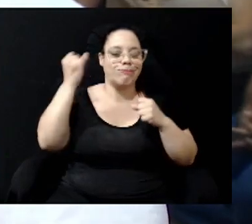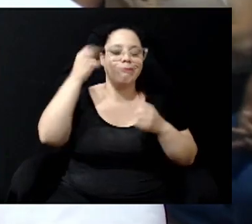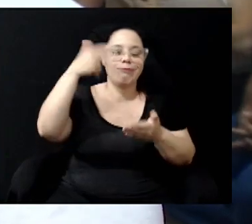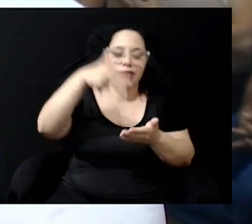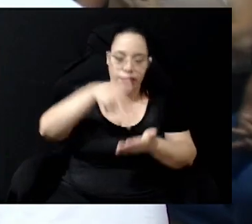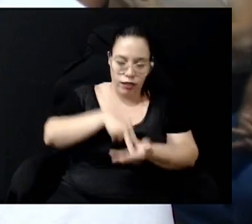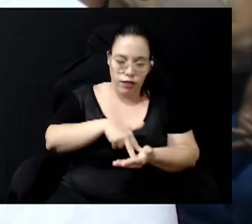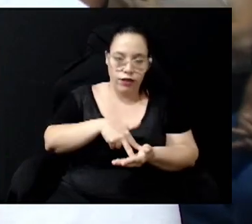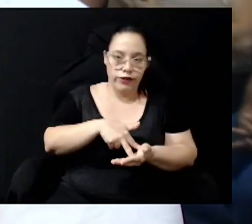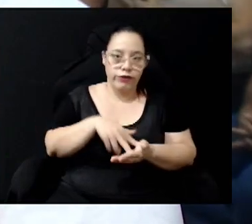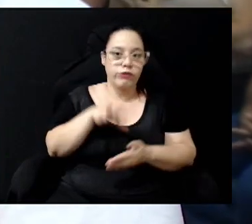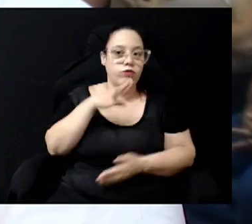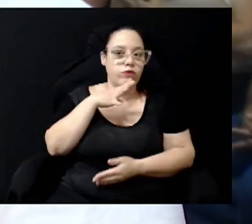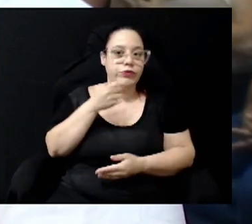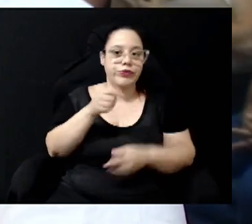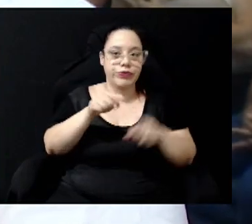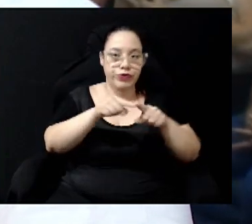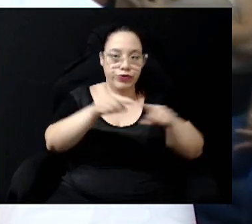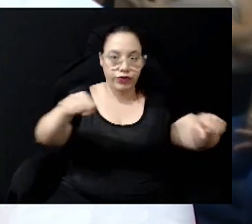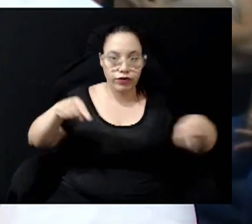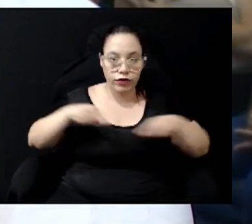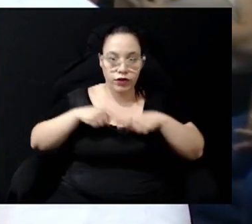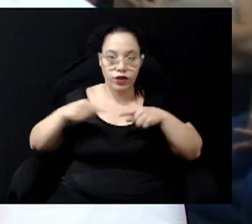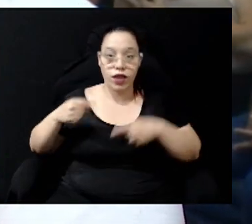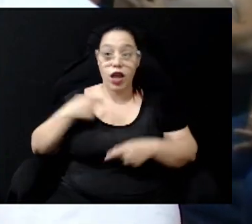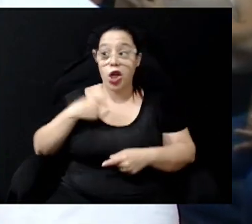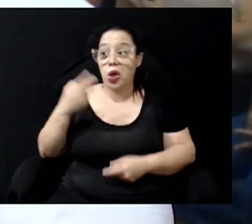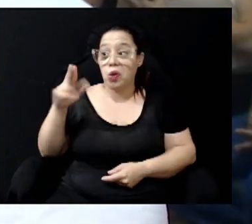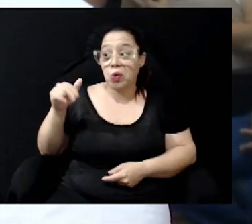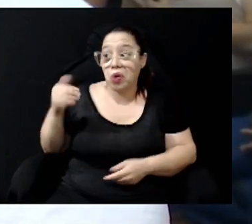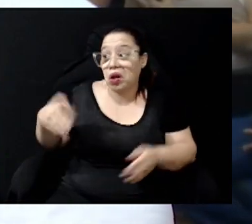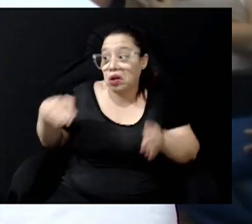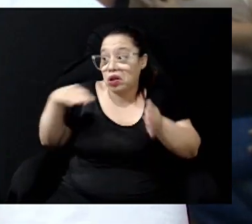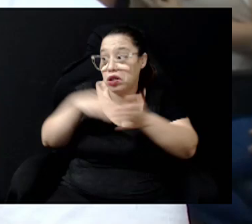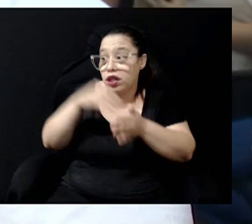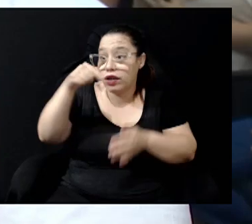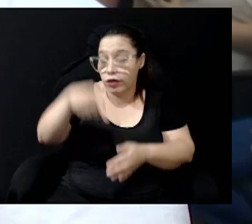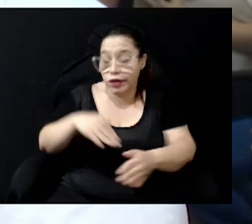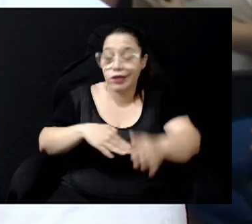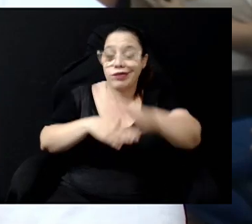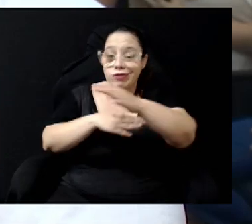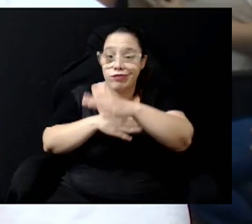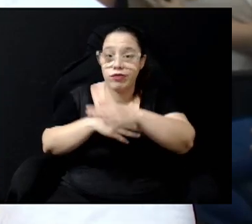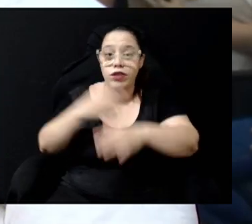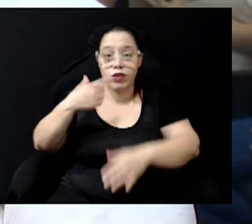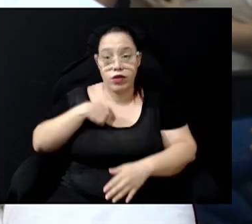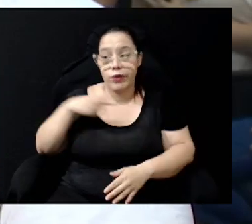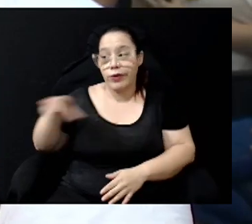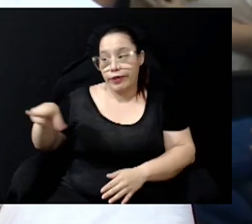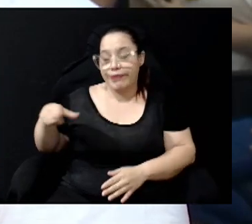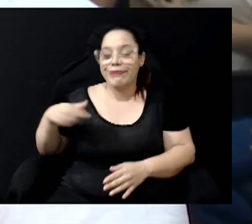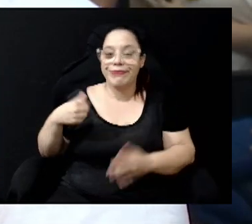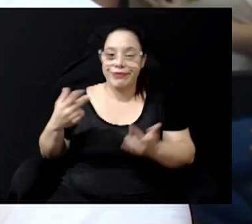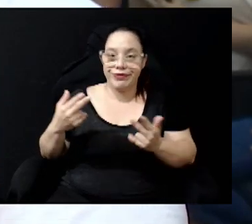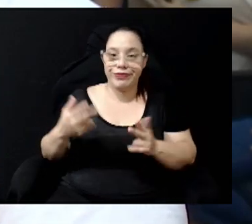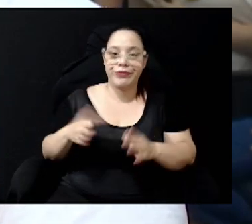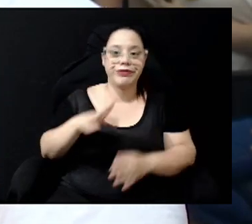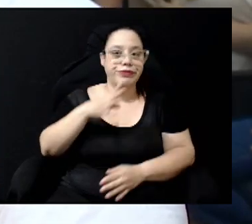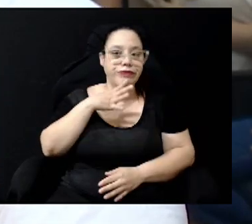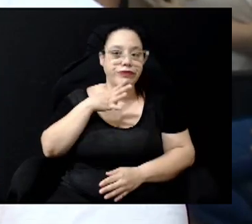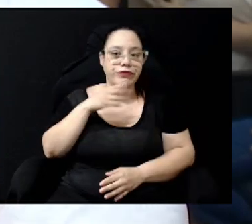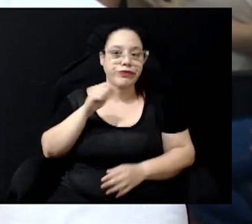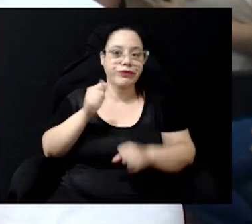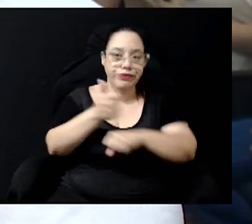conhecerem cada espaço. Eu mesma nunca tinha entrado aqui na Câmara e foi muito legal, tanto para mim quanto para eles. E conhecer a função